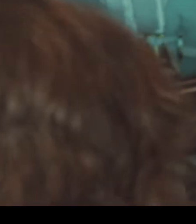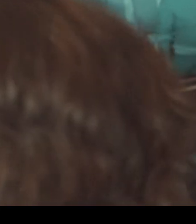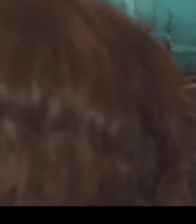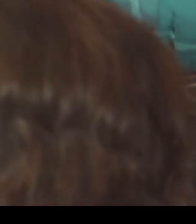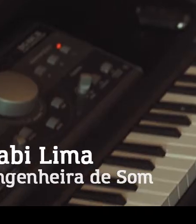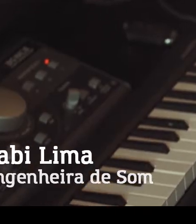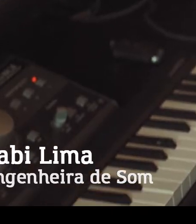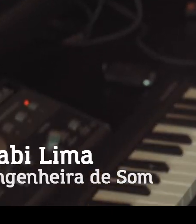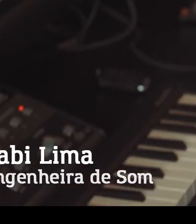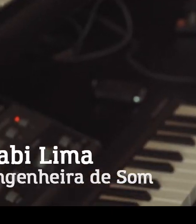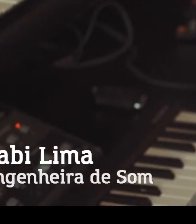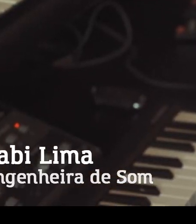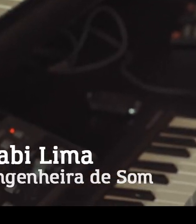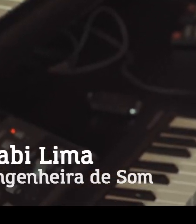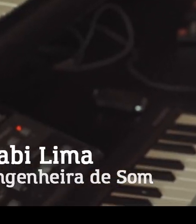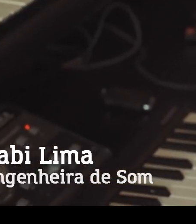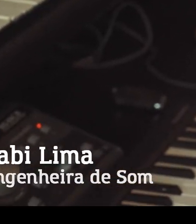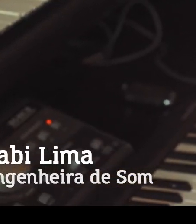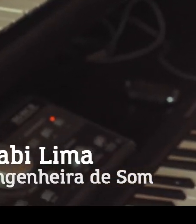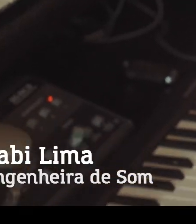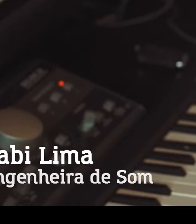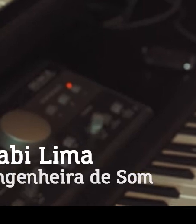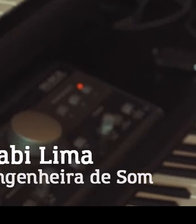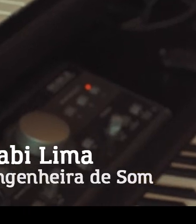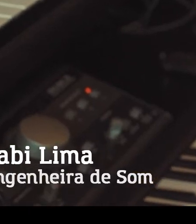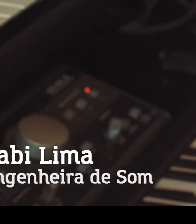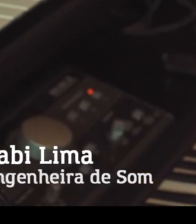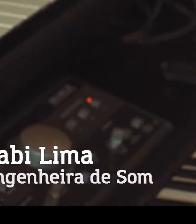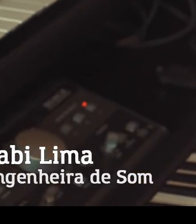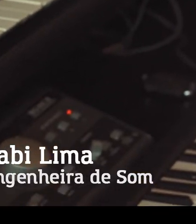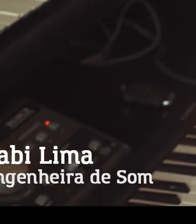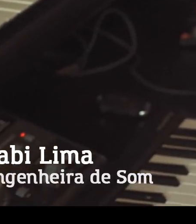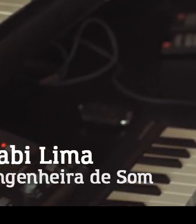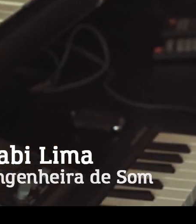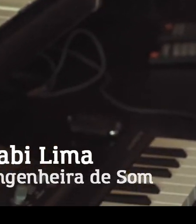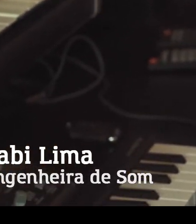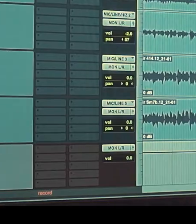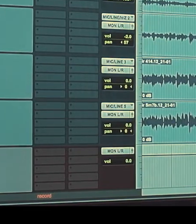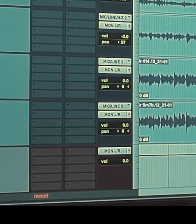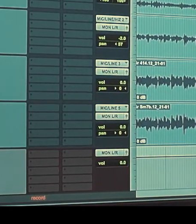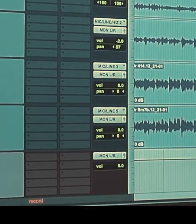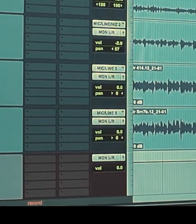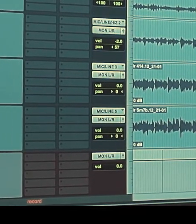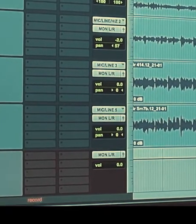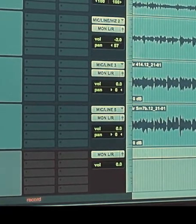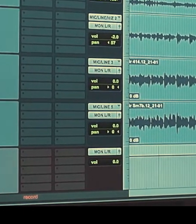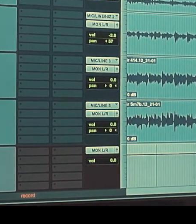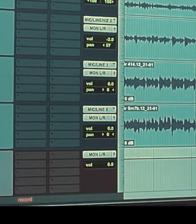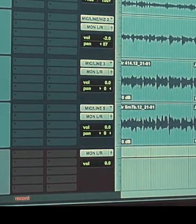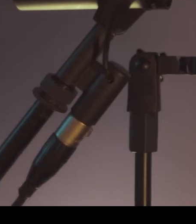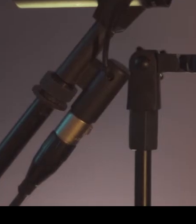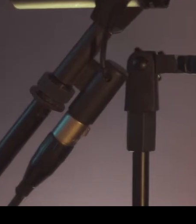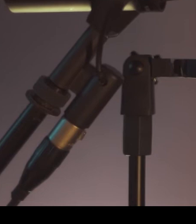Gabi Lima, engenheira de som. Ela é uma jovem branca de cabelos castanhos e ondulados e semblante calmo. Sob uma luz